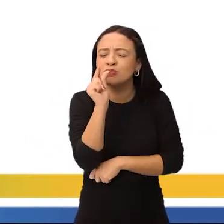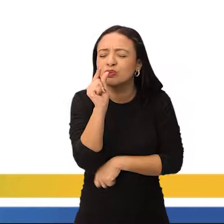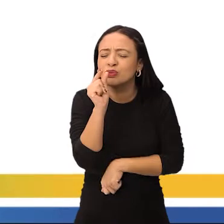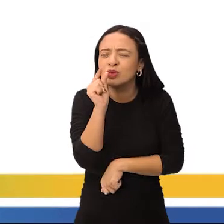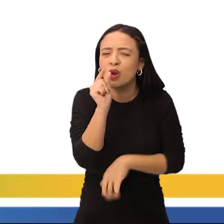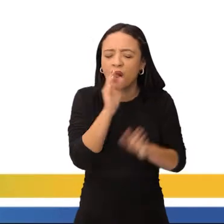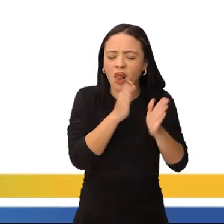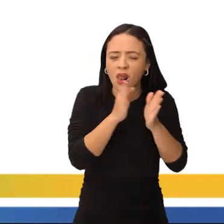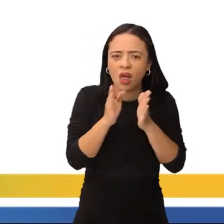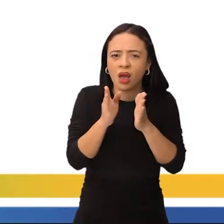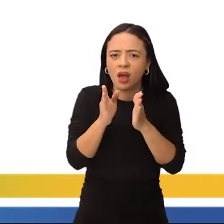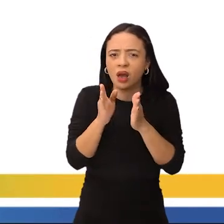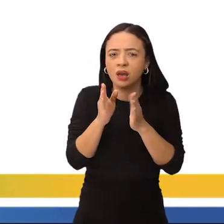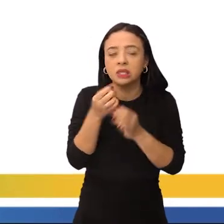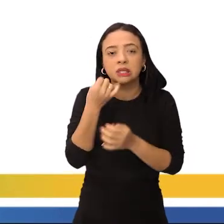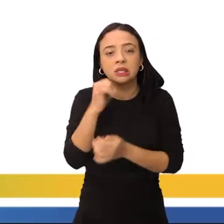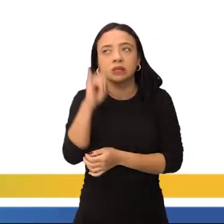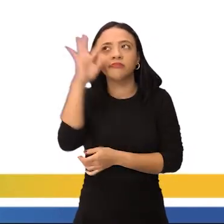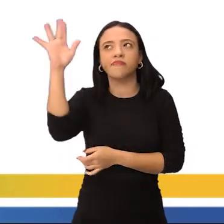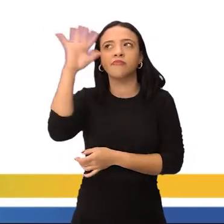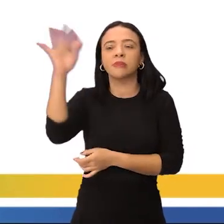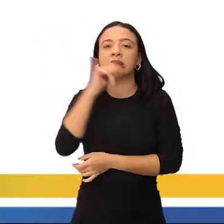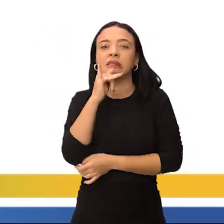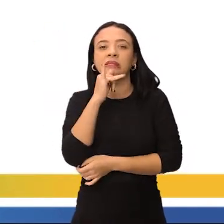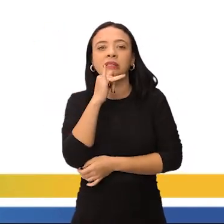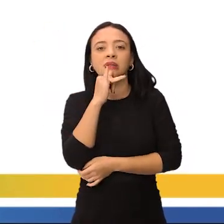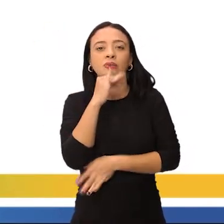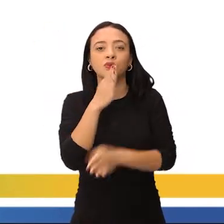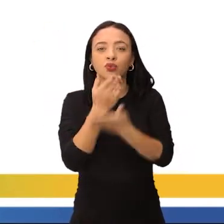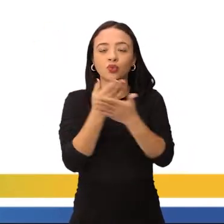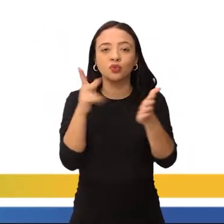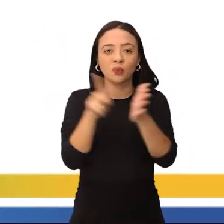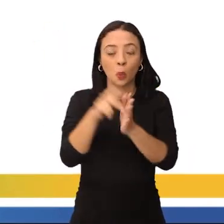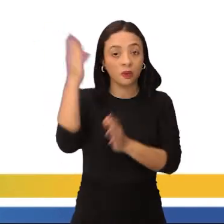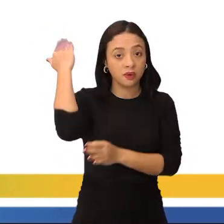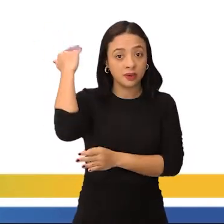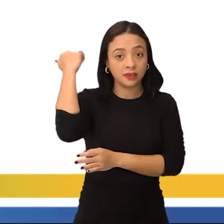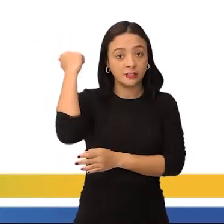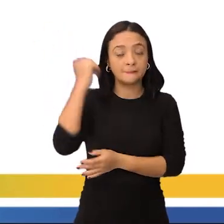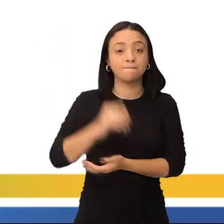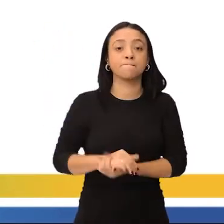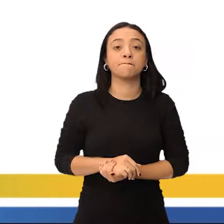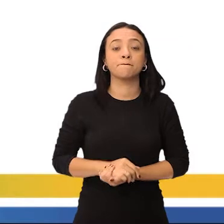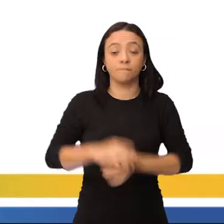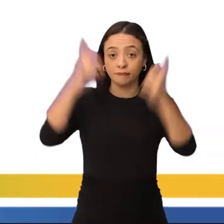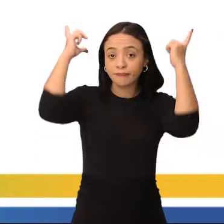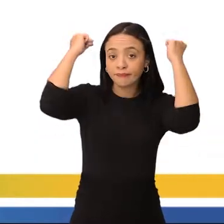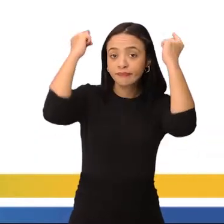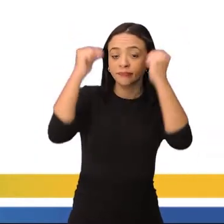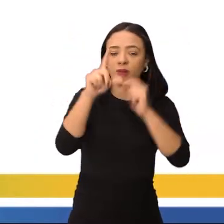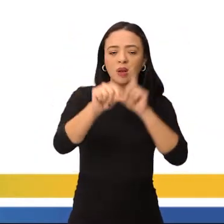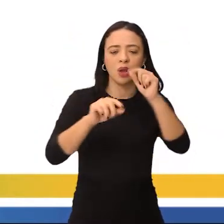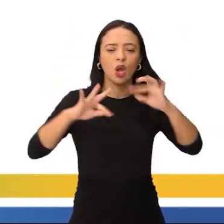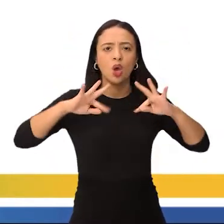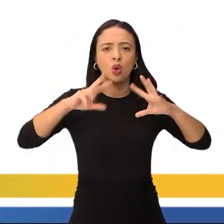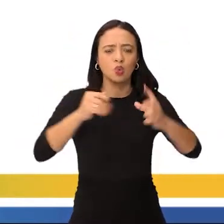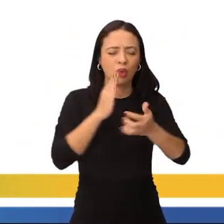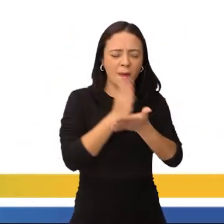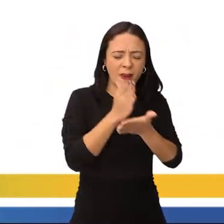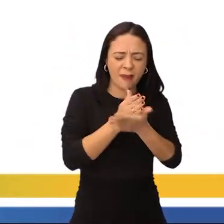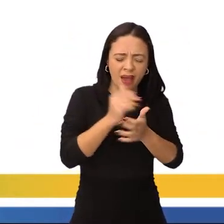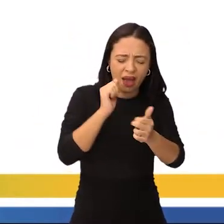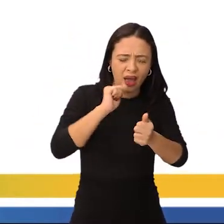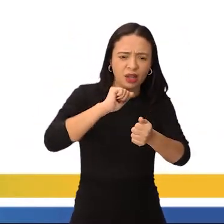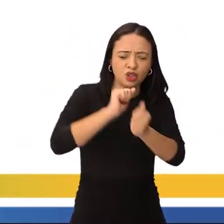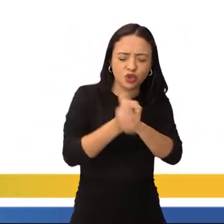que foi se você imaginar no estudo da Grécia você pegasse todas as coisas fosse